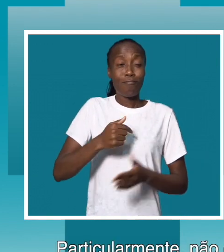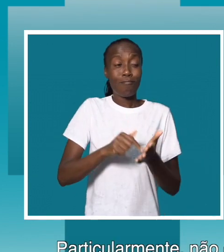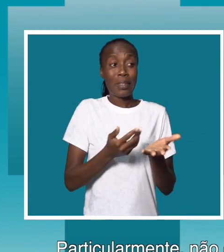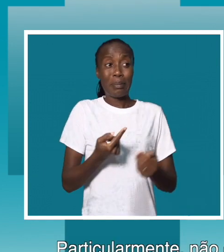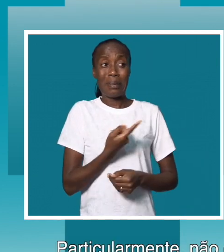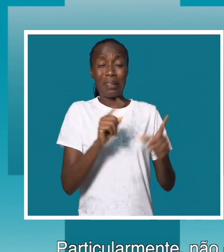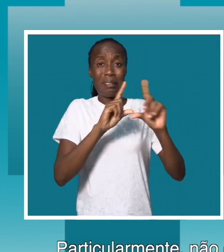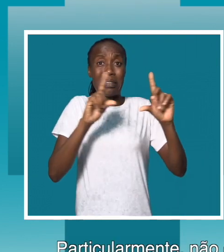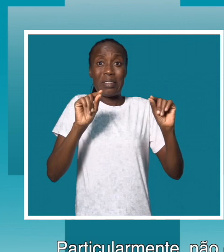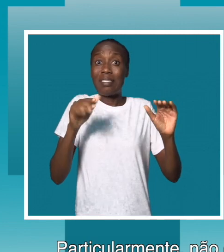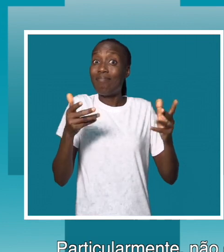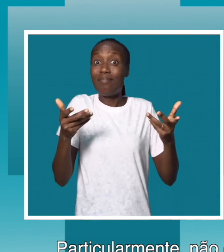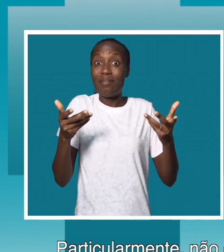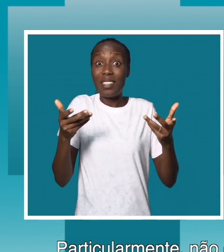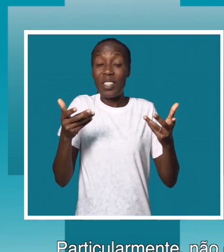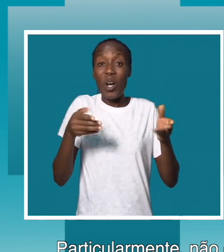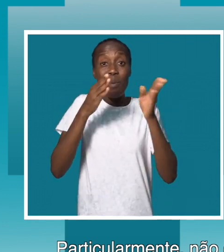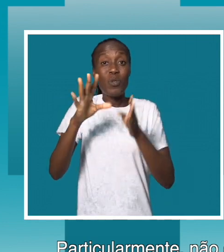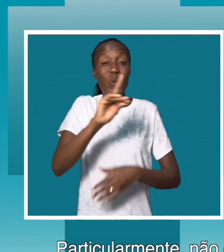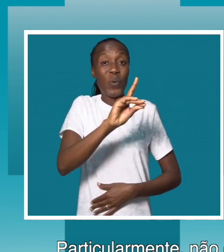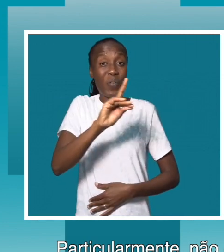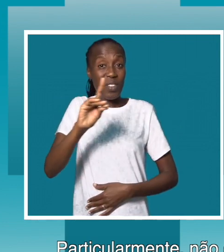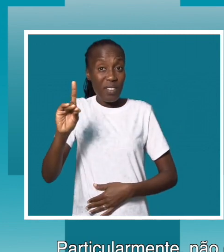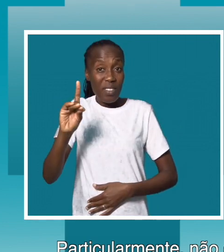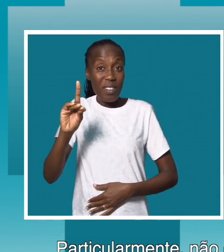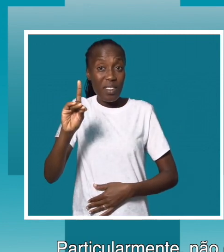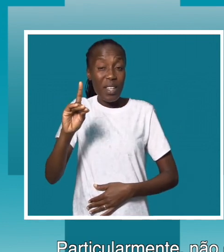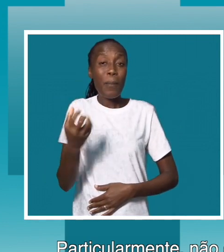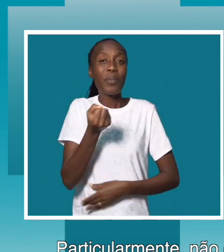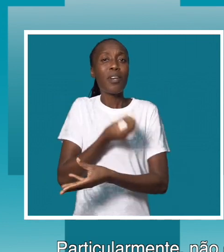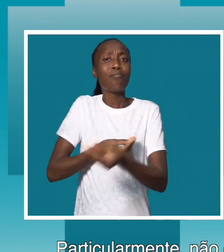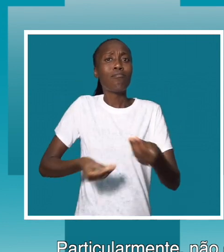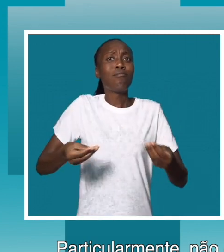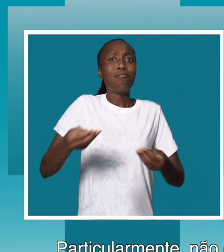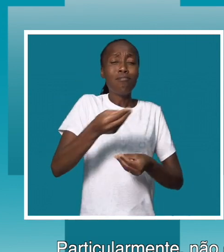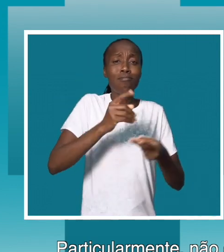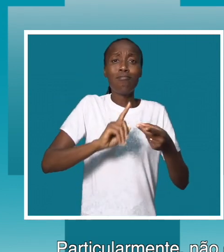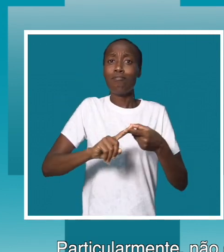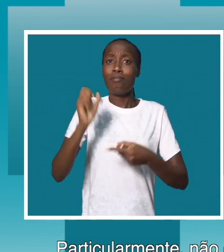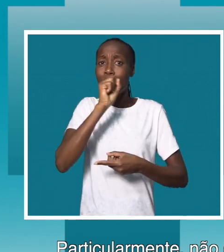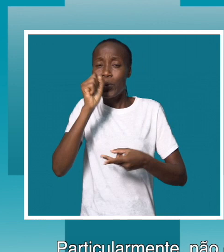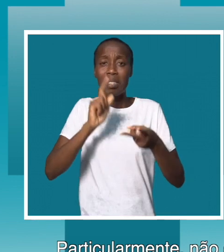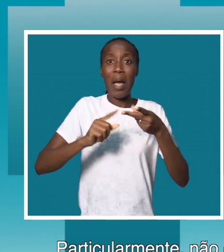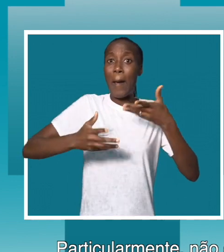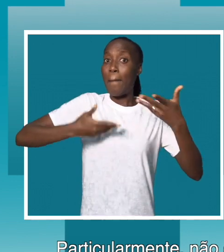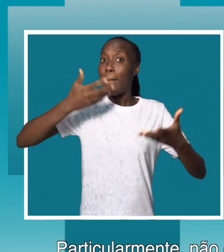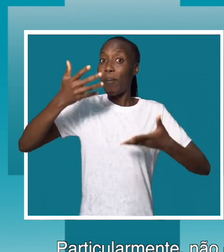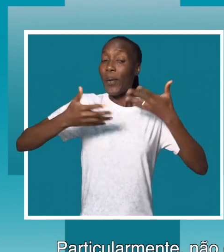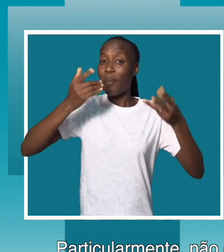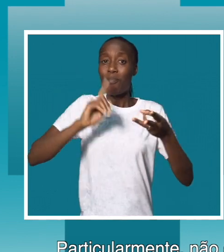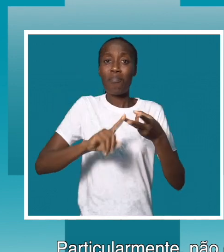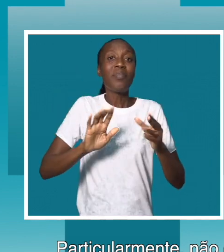dava espera que este tipo de deficientes tivessem essa interação, música, poema.